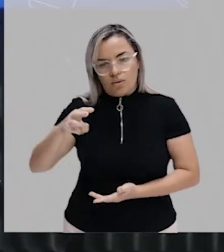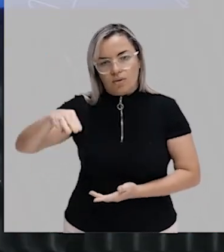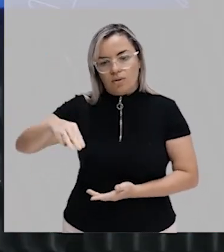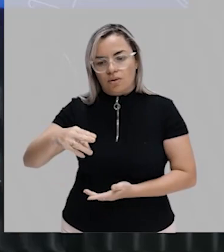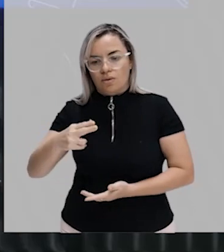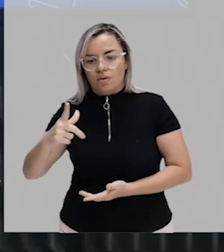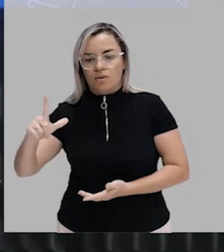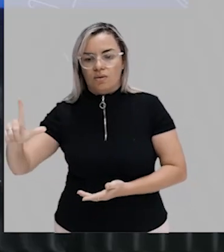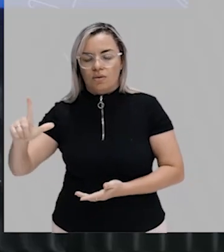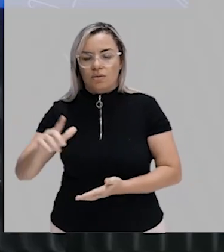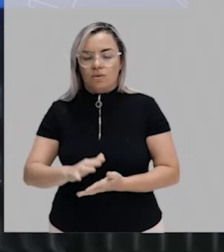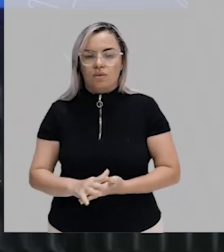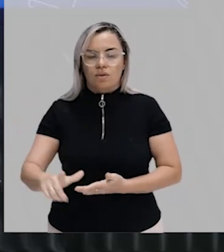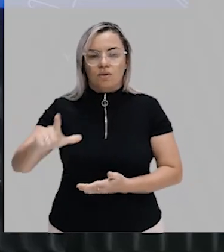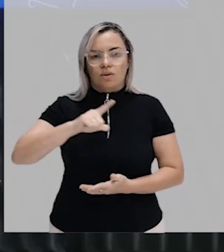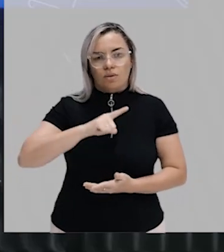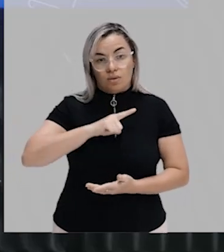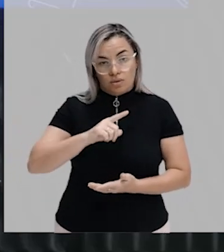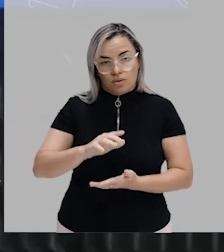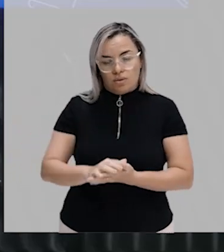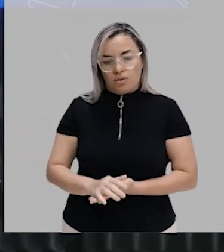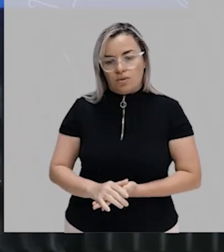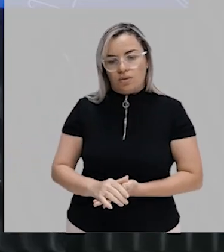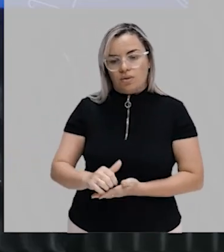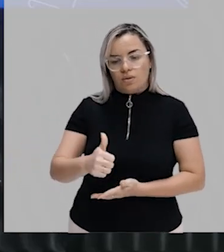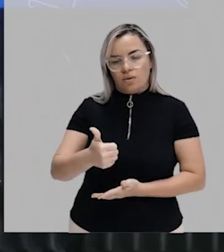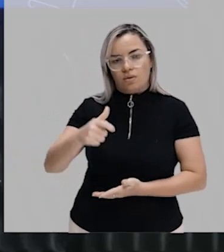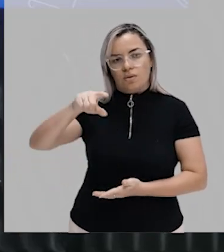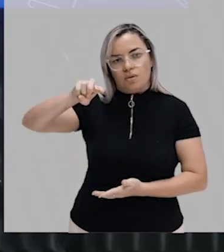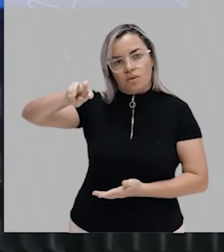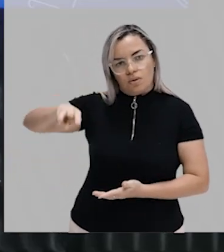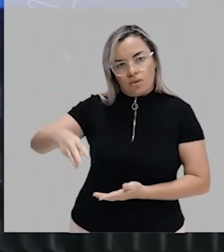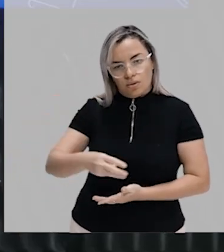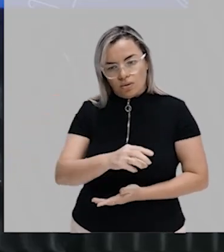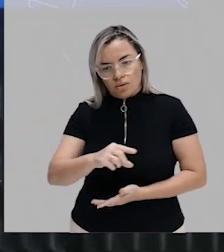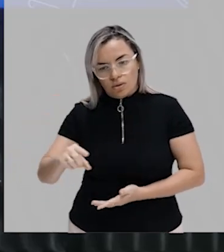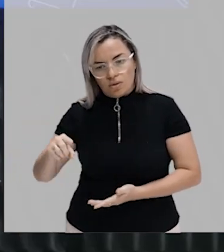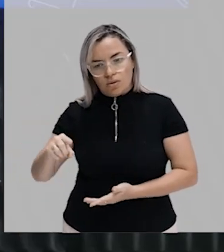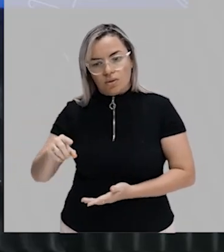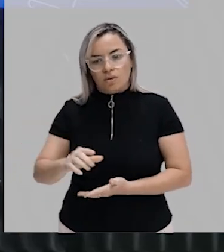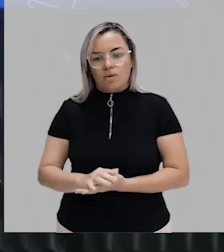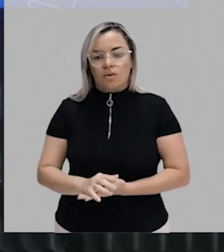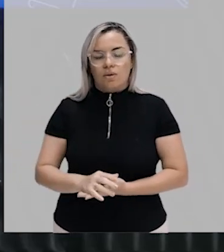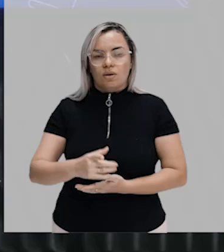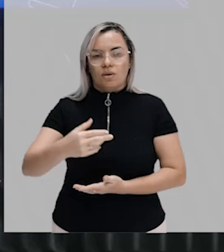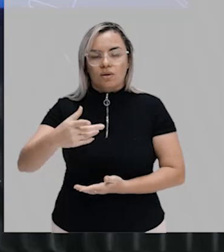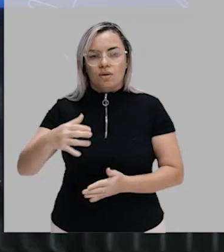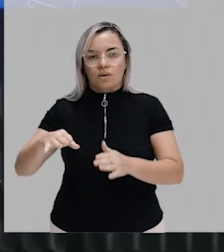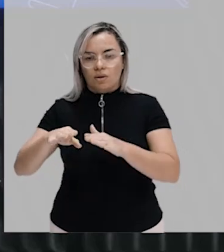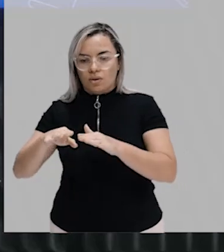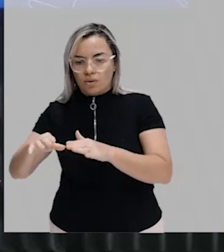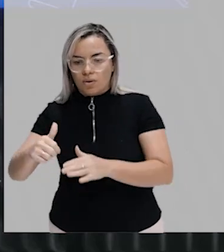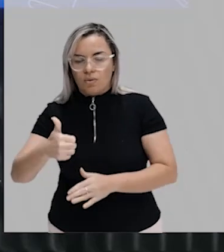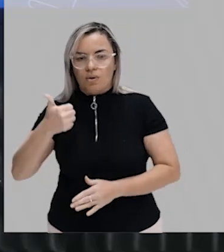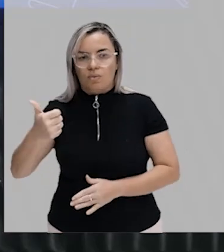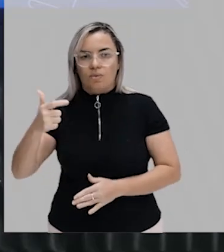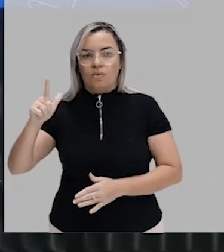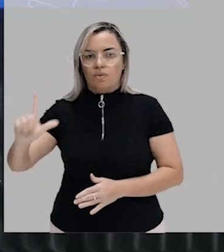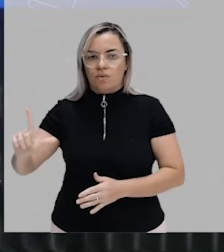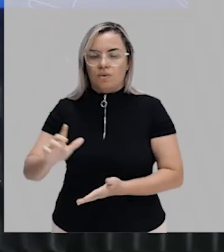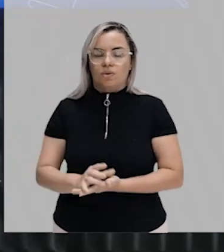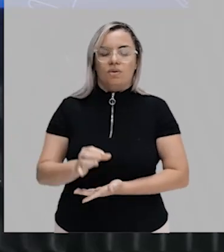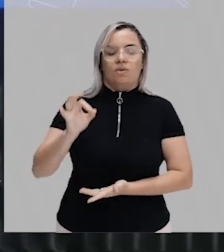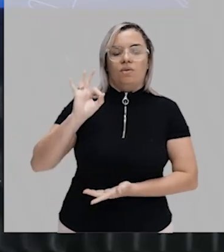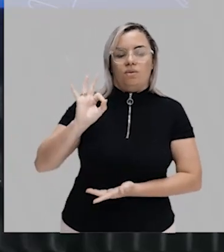ml. E se eu tenho 1.000 ml, 1.000 ml equivale a 1 litro,